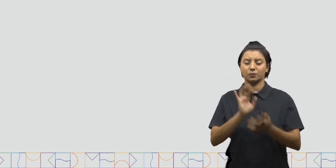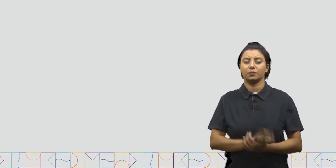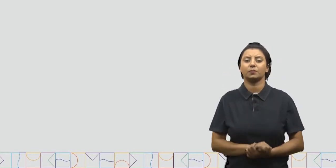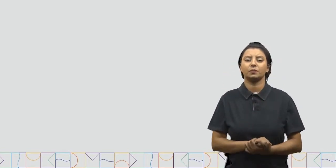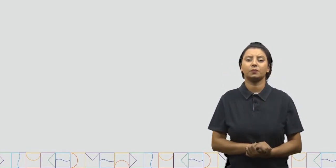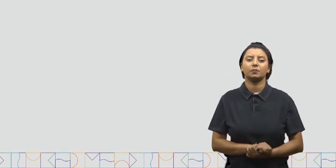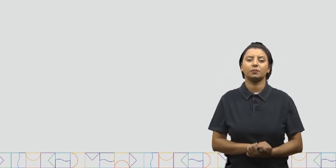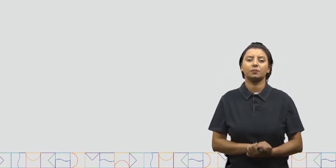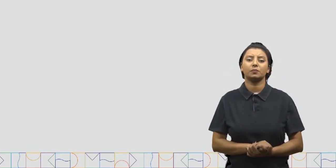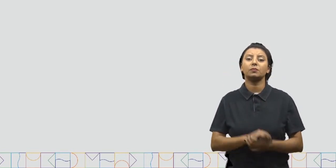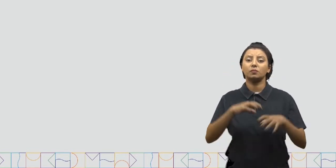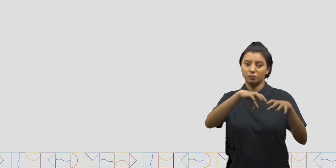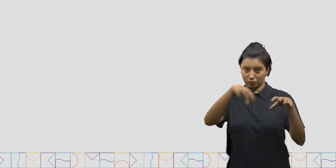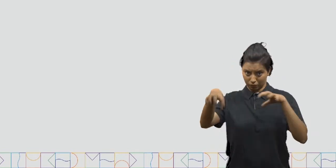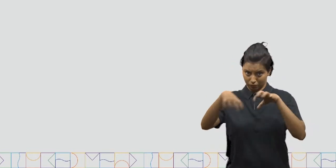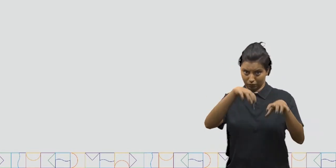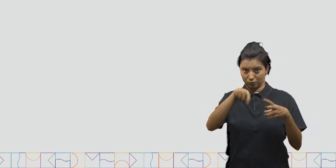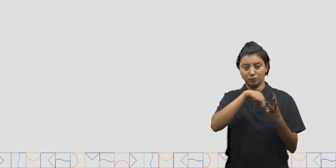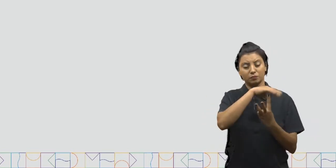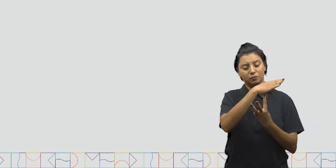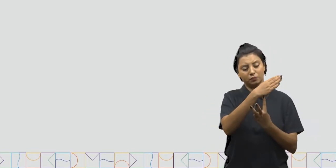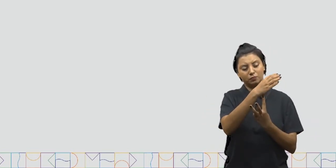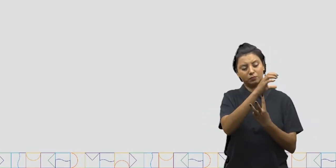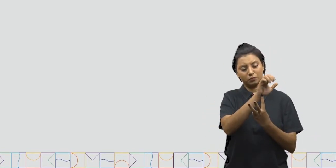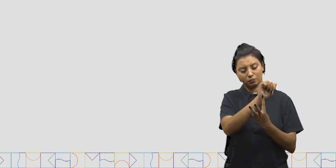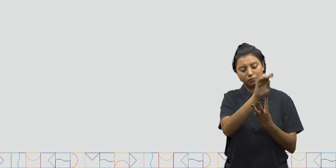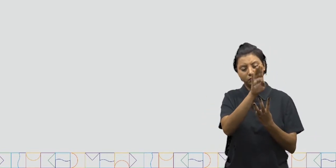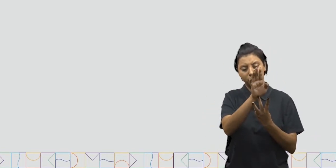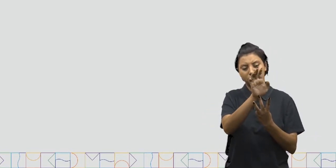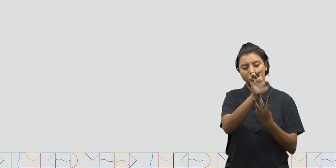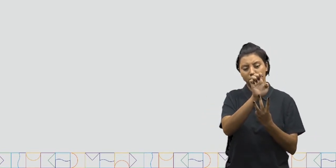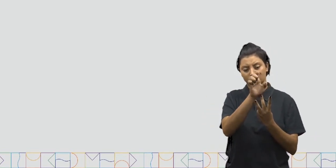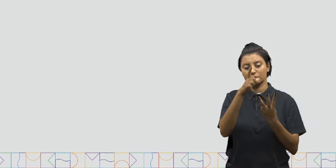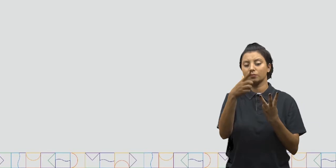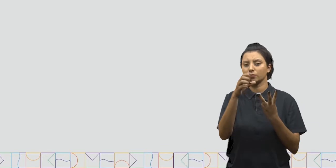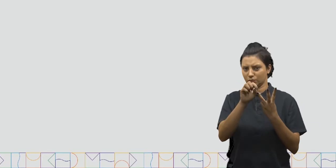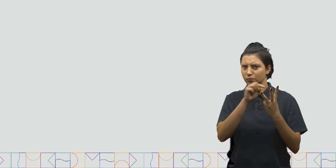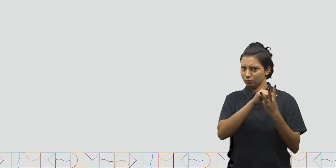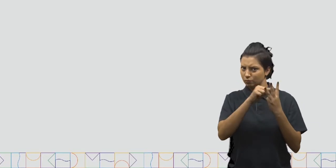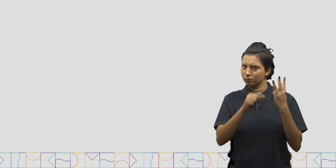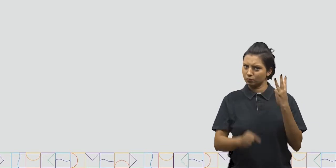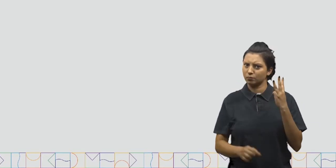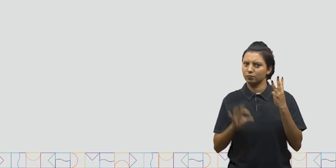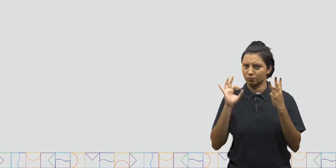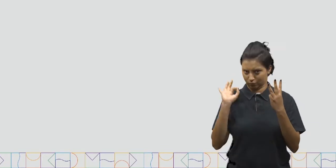corretamente. Ao separar a palavra cabelo, eu tenho 3 sílabas,